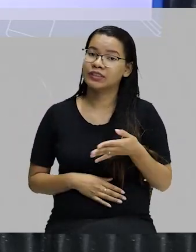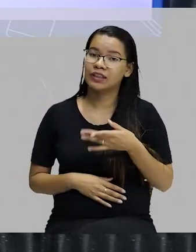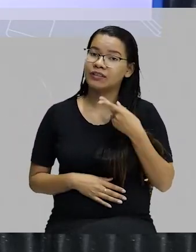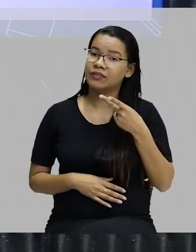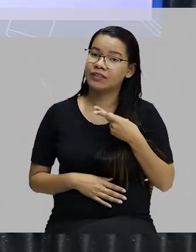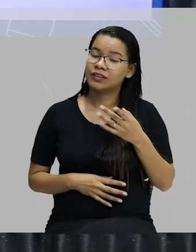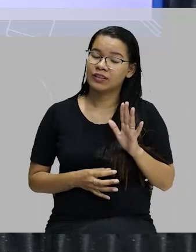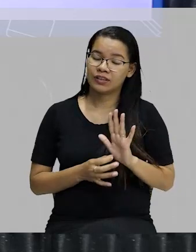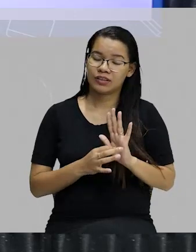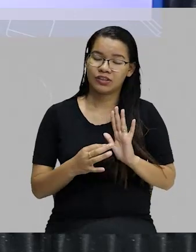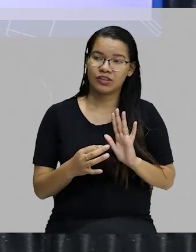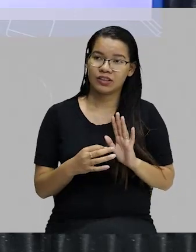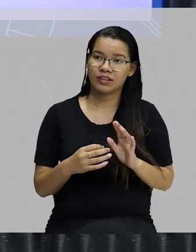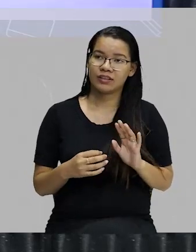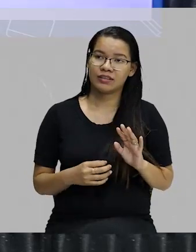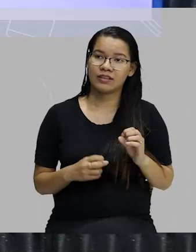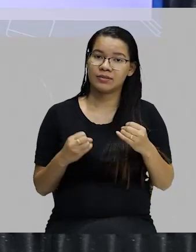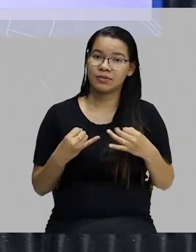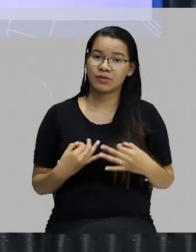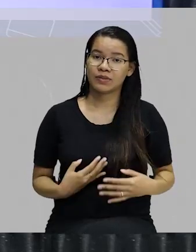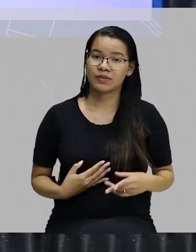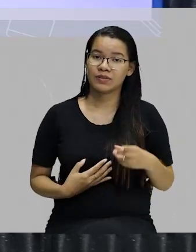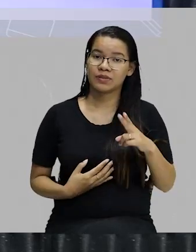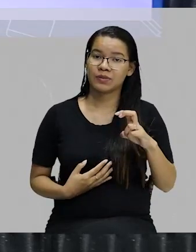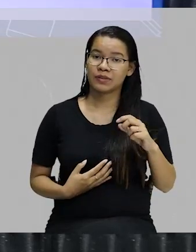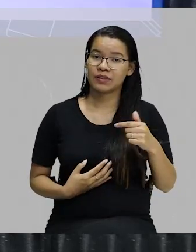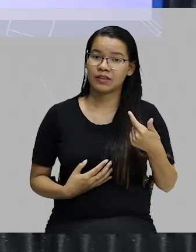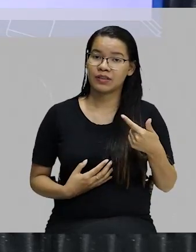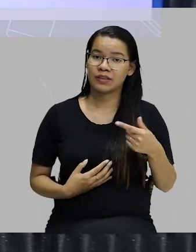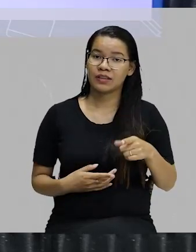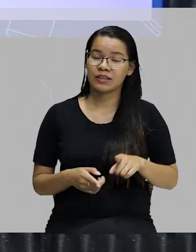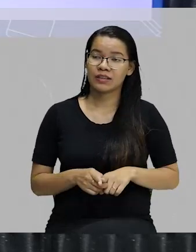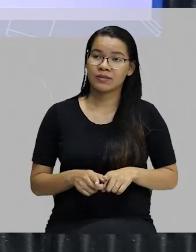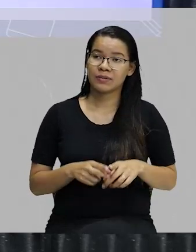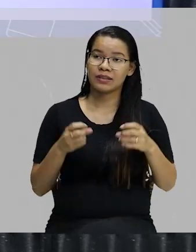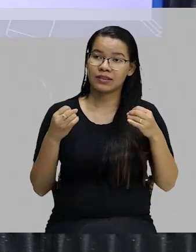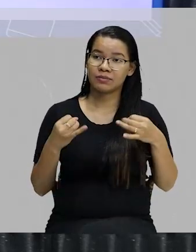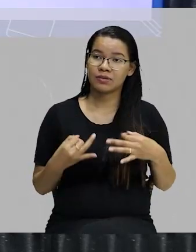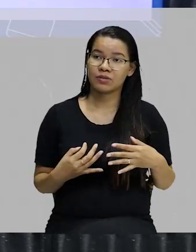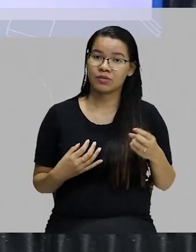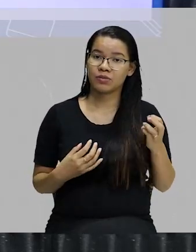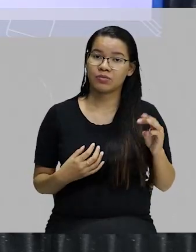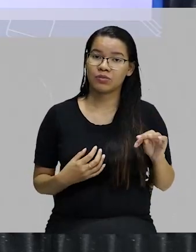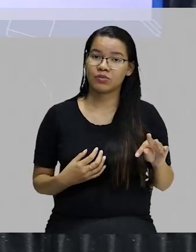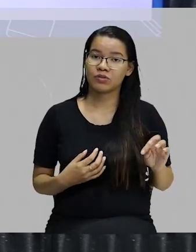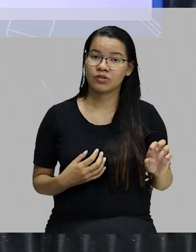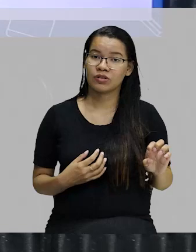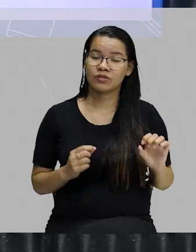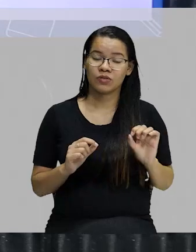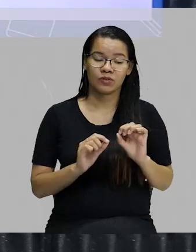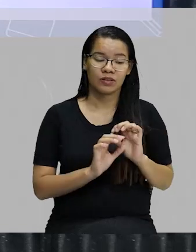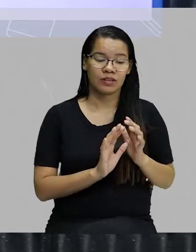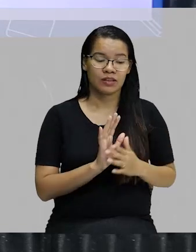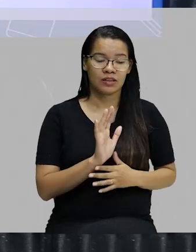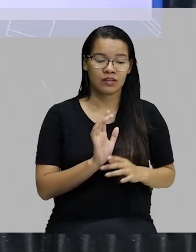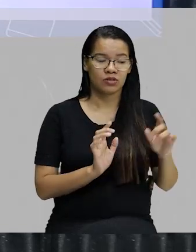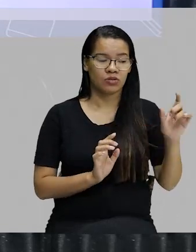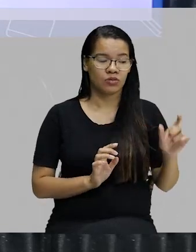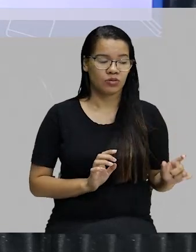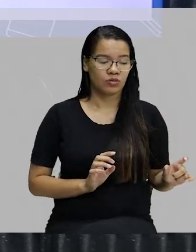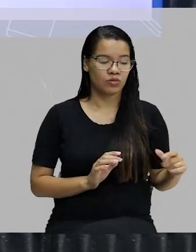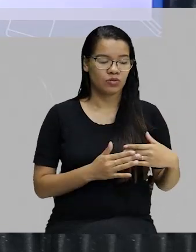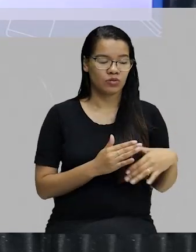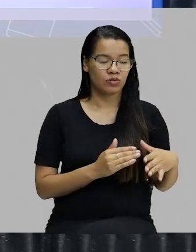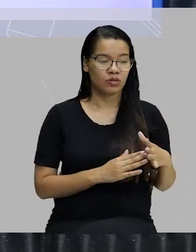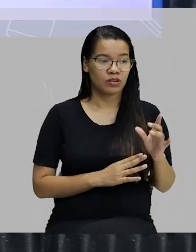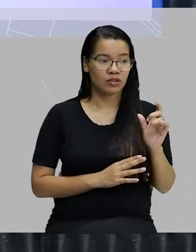de cartas. Ele te disse que são 52. E ele te disse também, né, os montinhos que são formados, as colunas, o total de